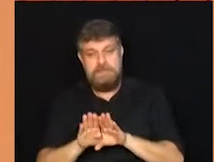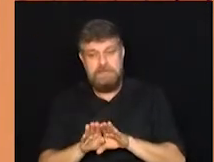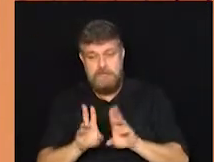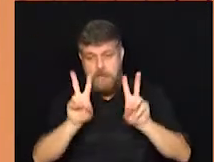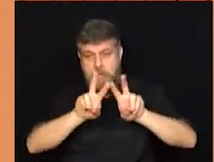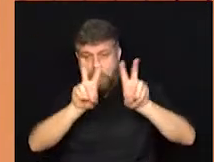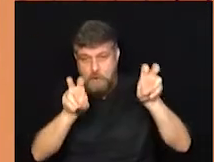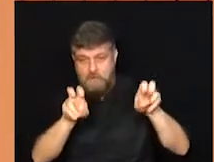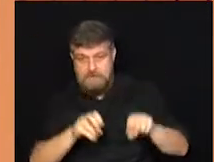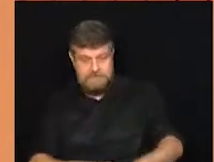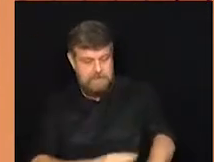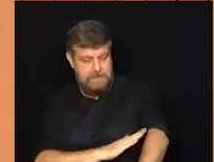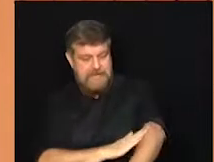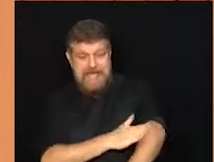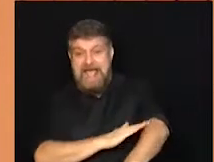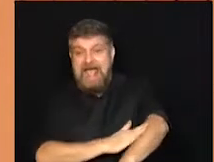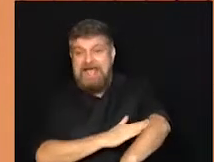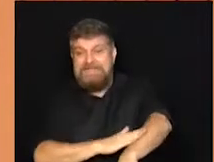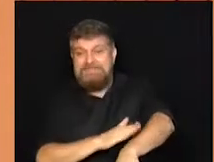racial. Doutor Targino.